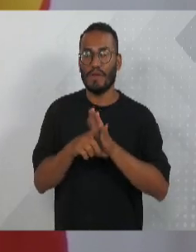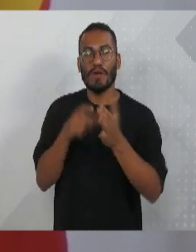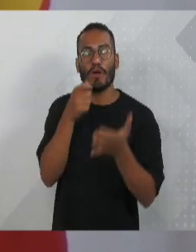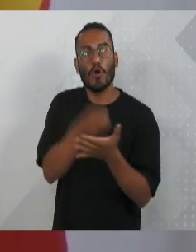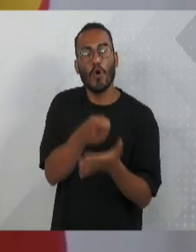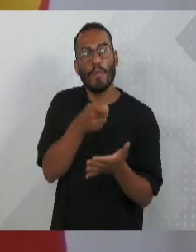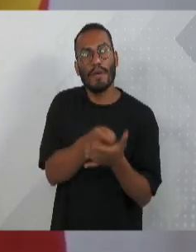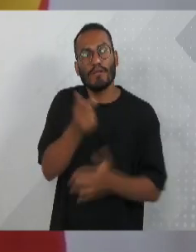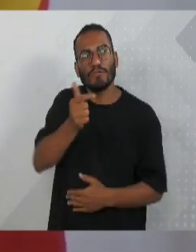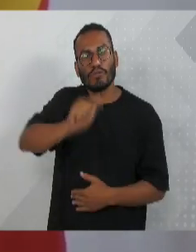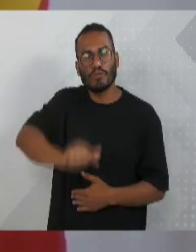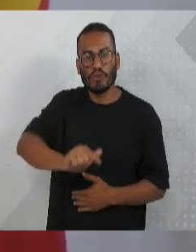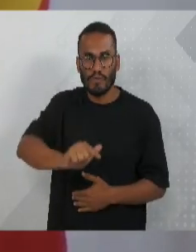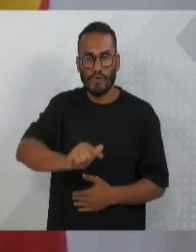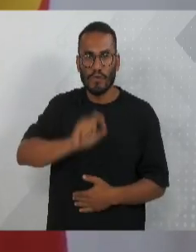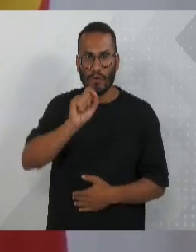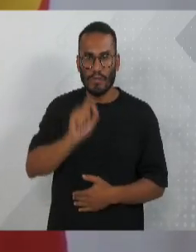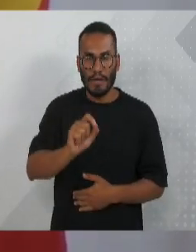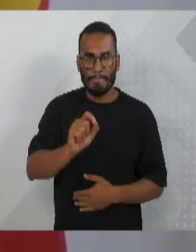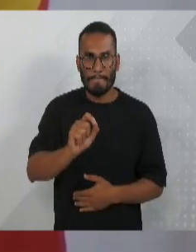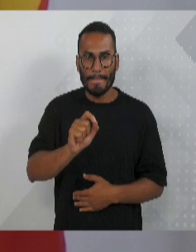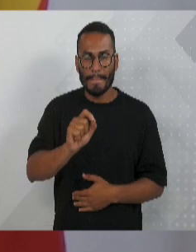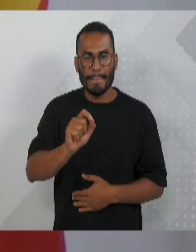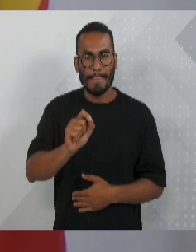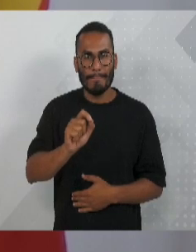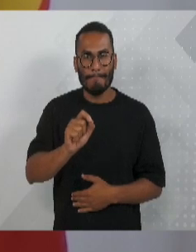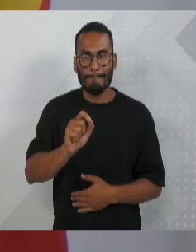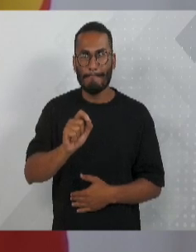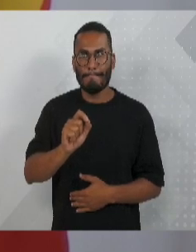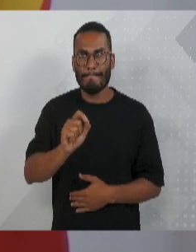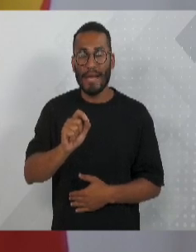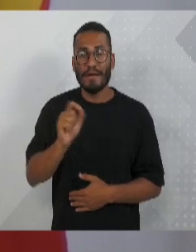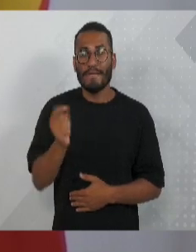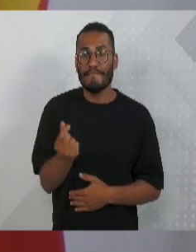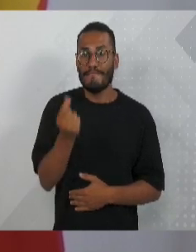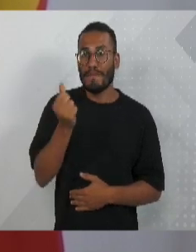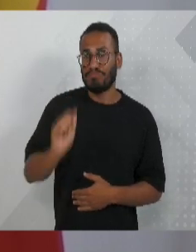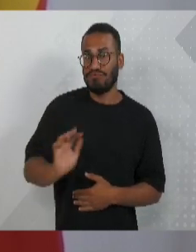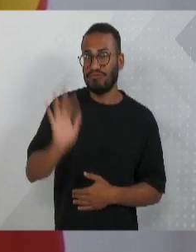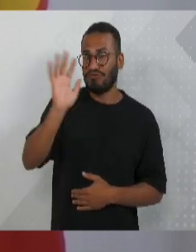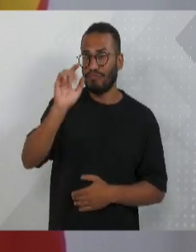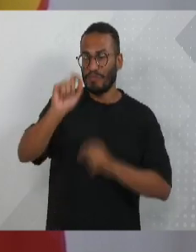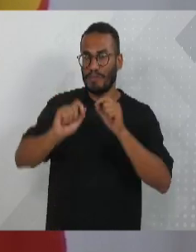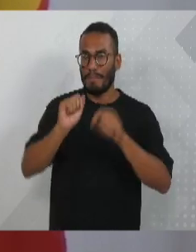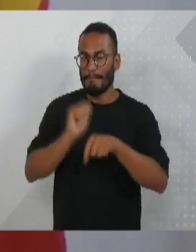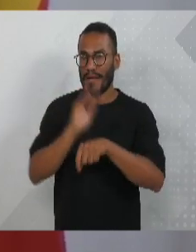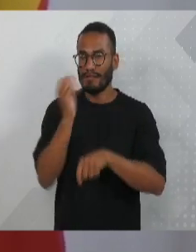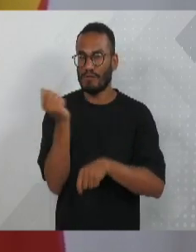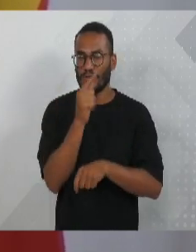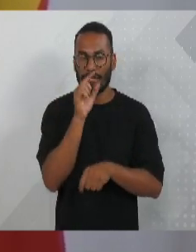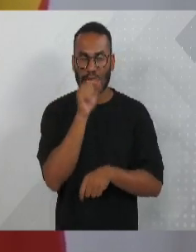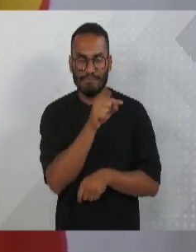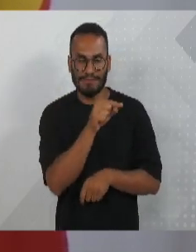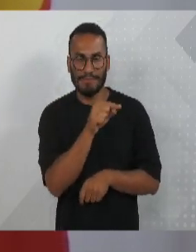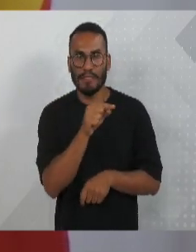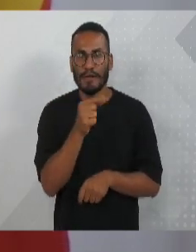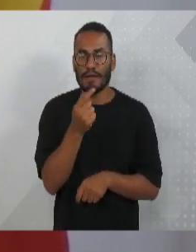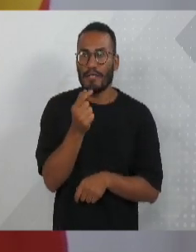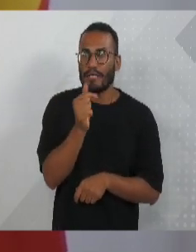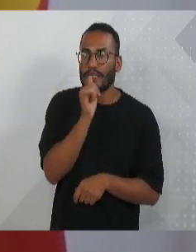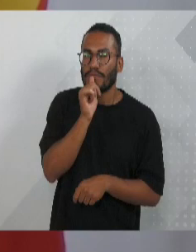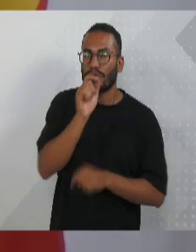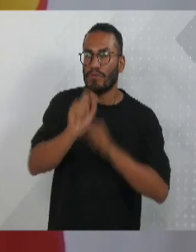cobrando novamente, inclusive, mais altos valores do que o que é lá. Ou seja, o montante